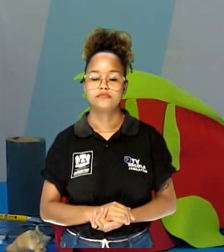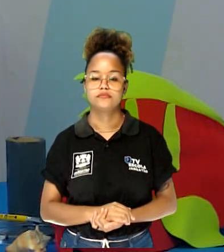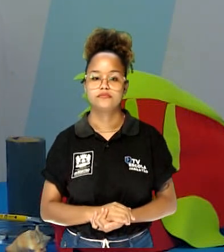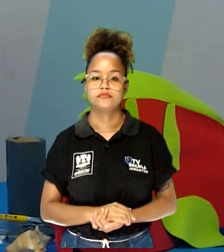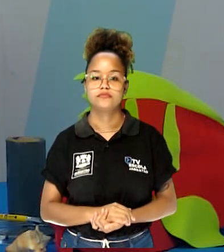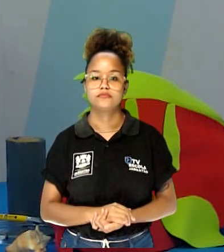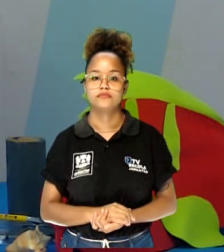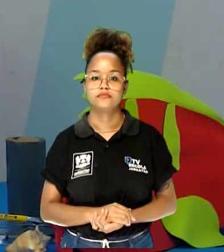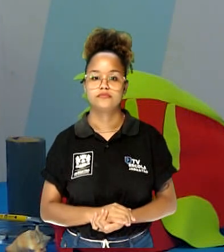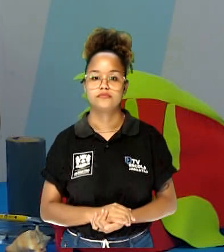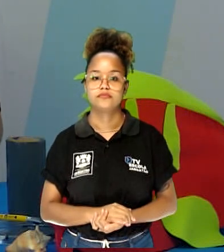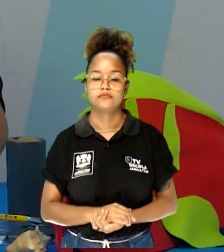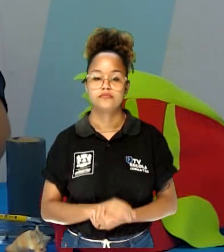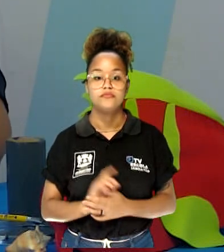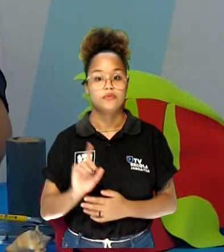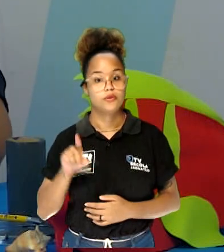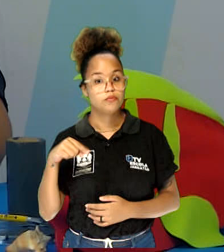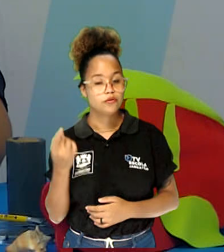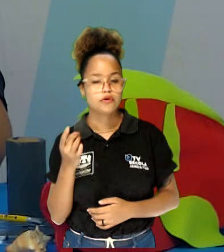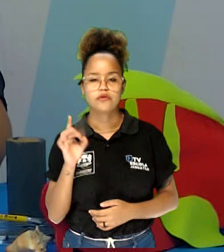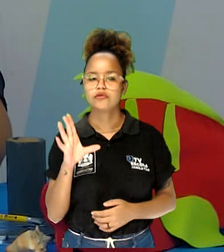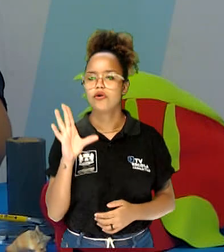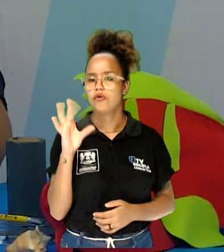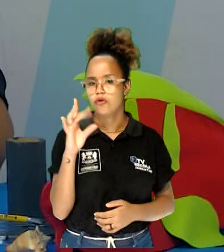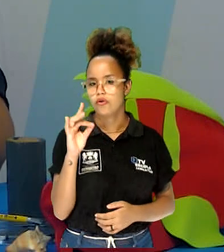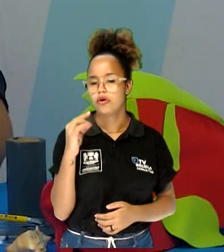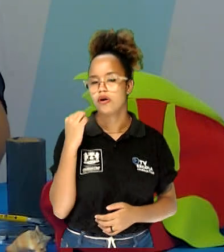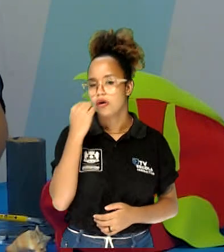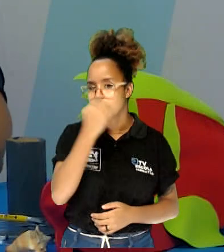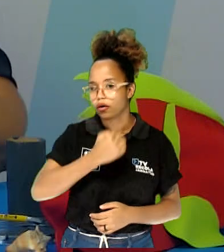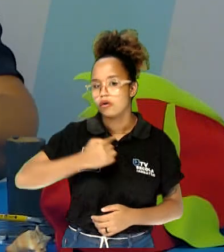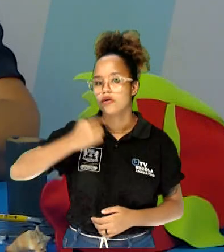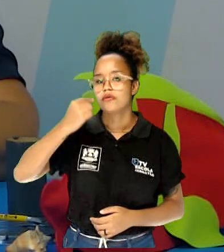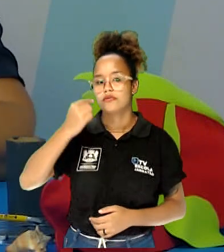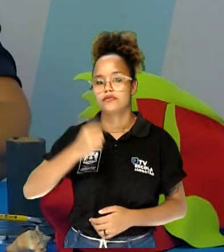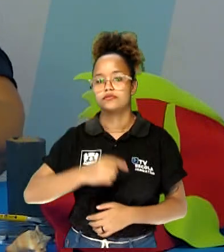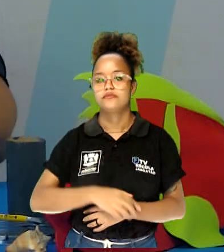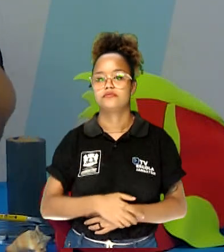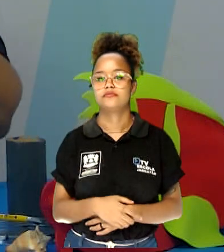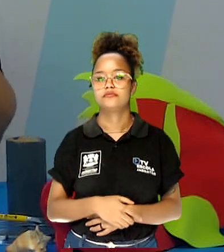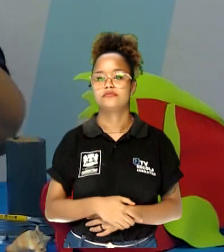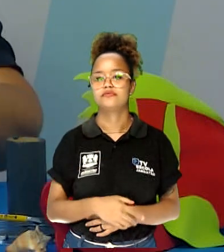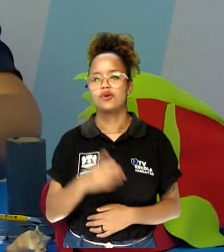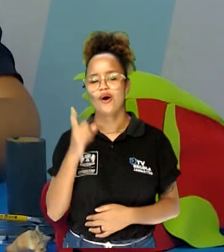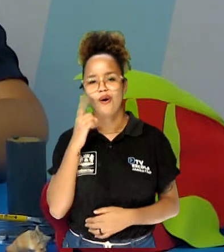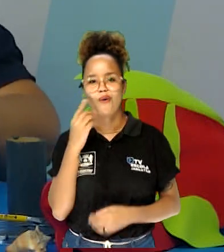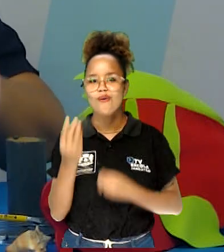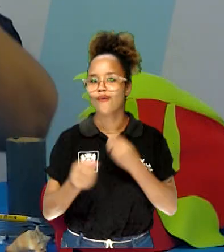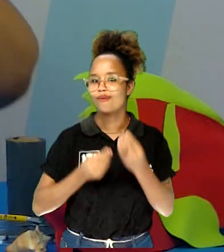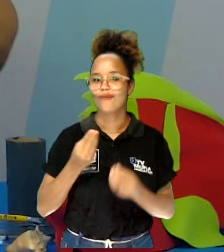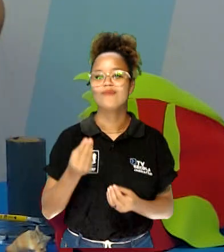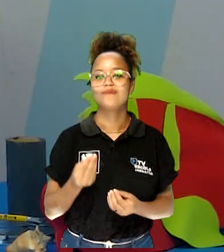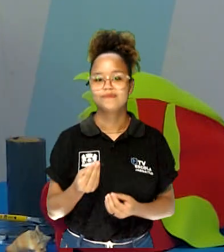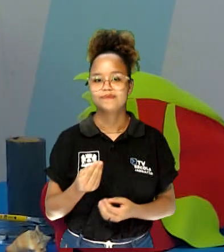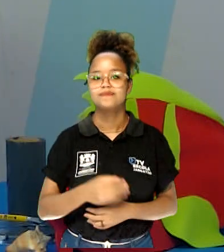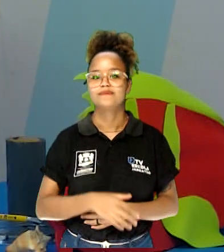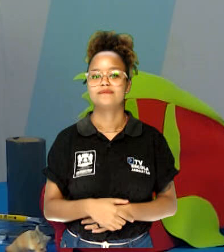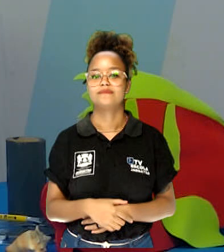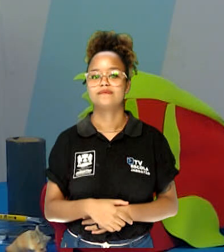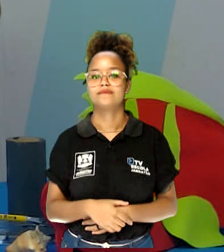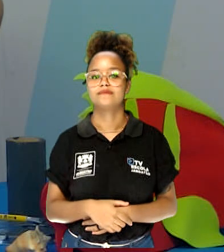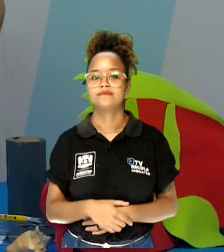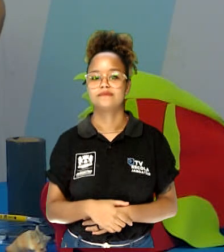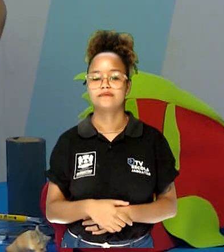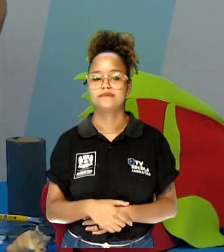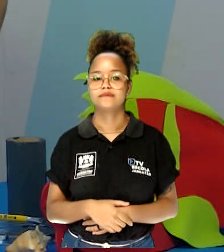Sim! Em seguida, é só colar na boca. Colou na boca, olha como ele vai ficar. E com